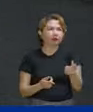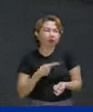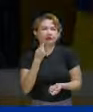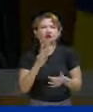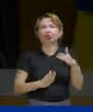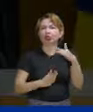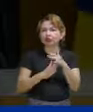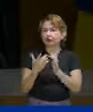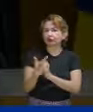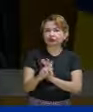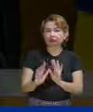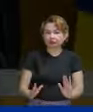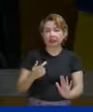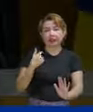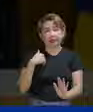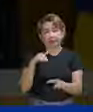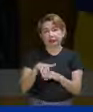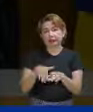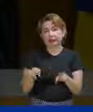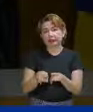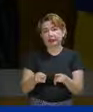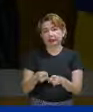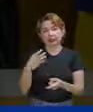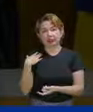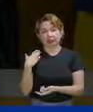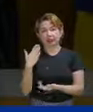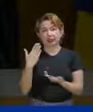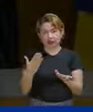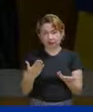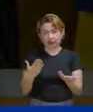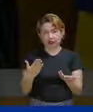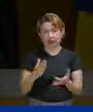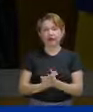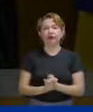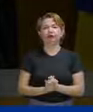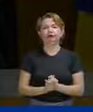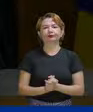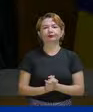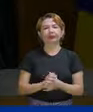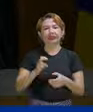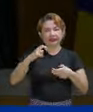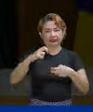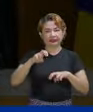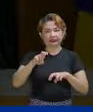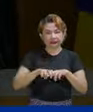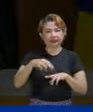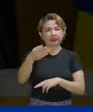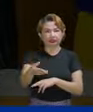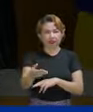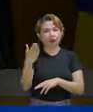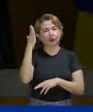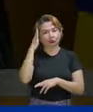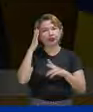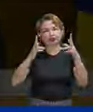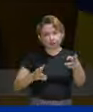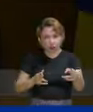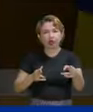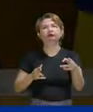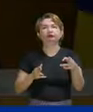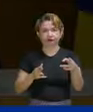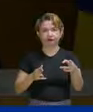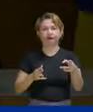Eu votava desse jeito também. Quando eu estava na posição de Vossa Excelência, Foco meu no entendimento desembargador era Carmo esse. Antônio. Tá?